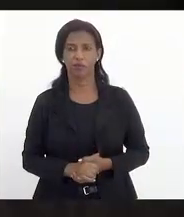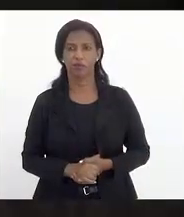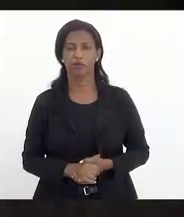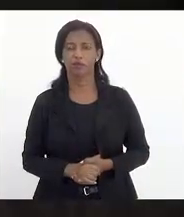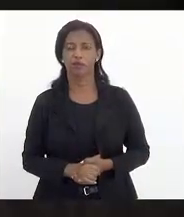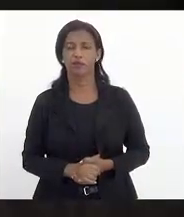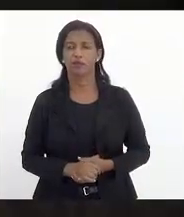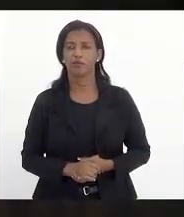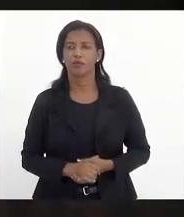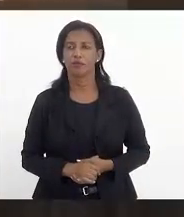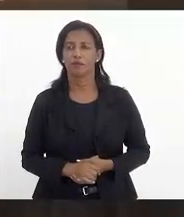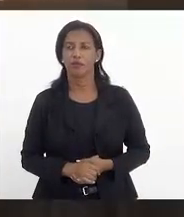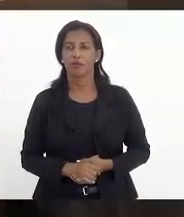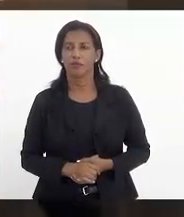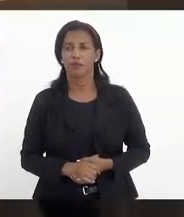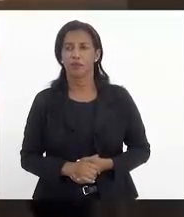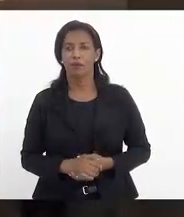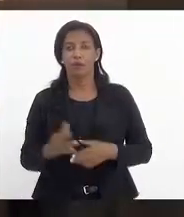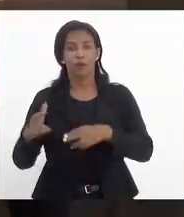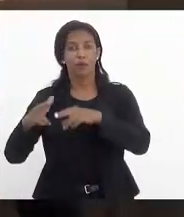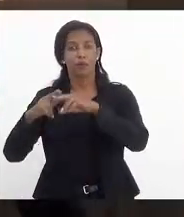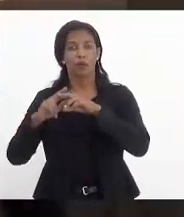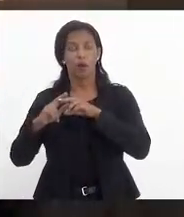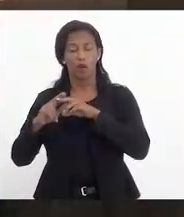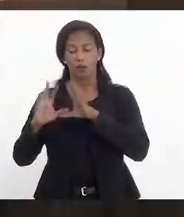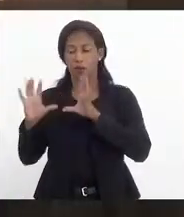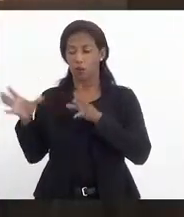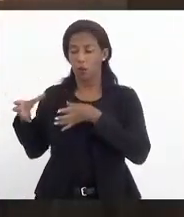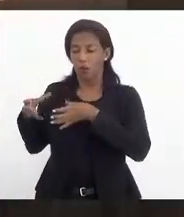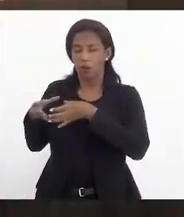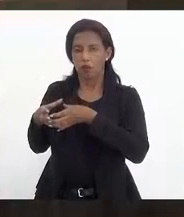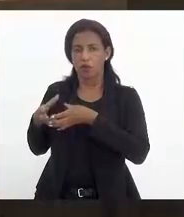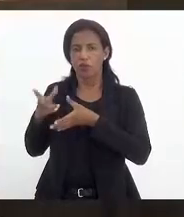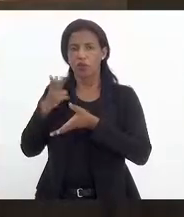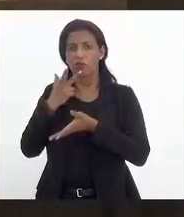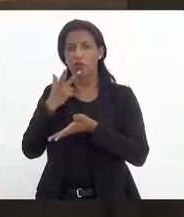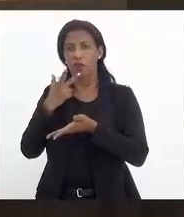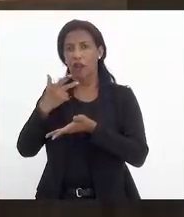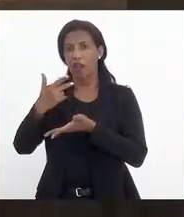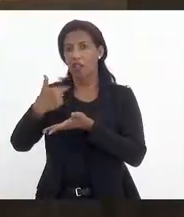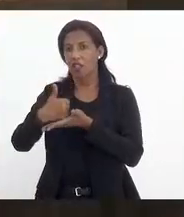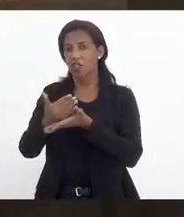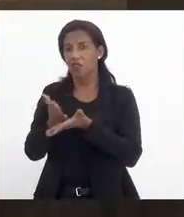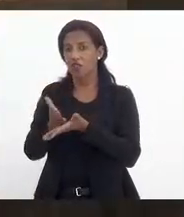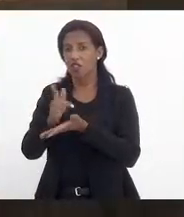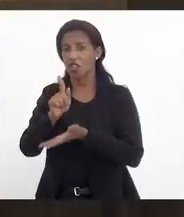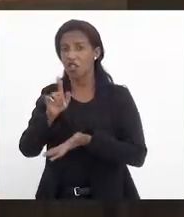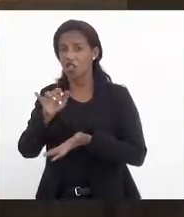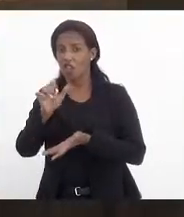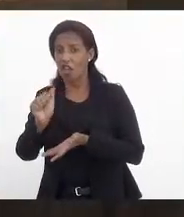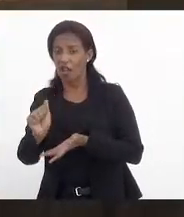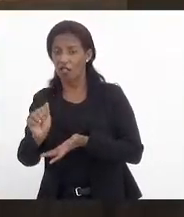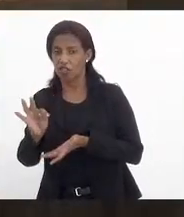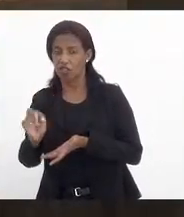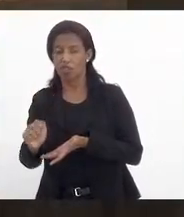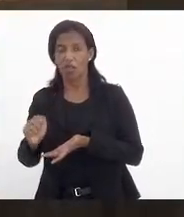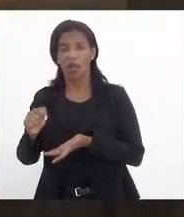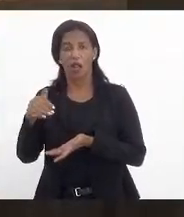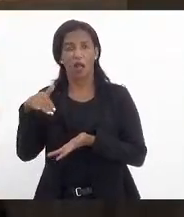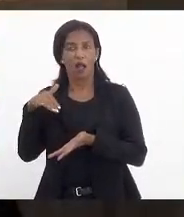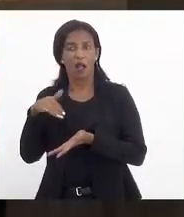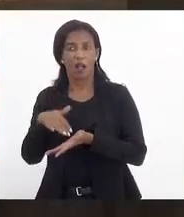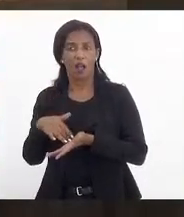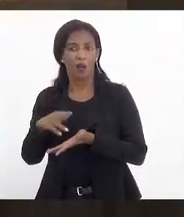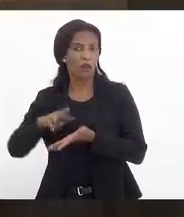Renata. Presidente. É por causa da concessão que nós fizemos lá atrás de dividir a GEAT até 2019. Aqueles R$850. Isso não